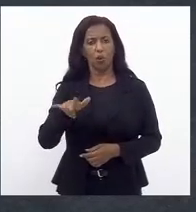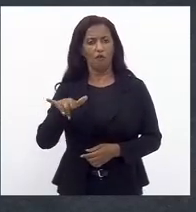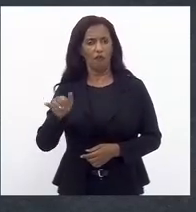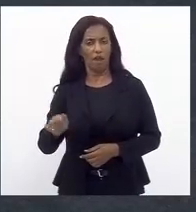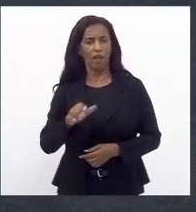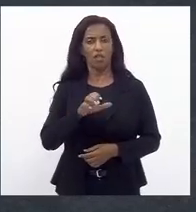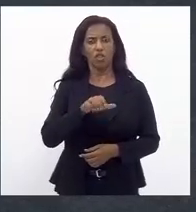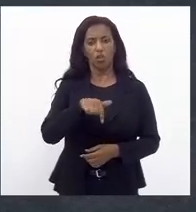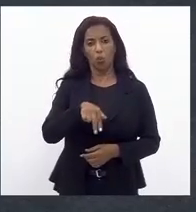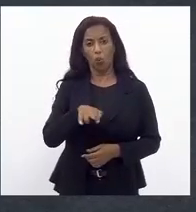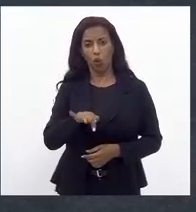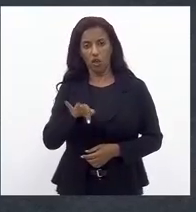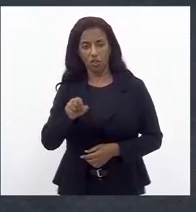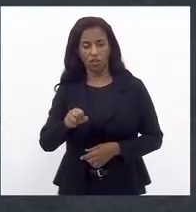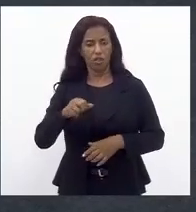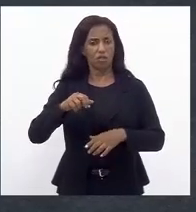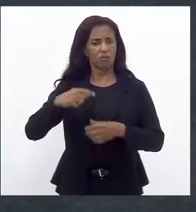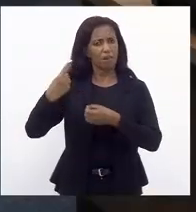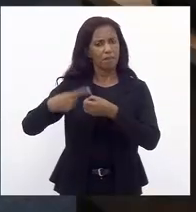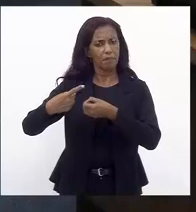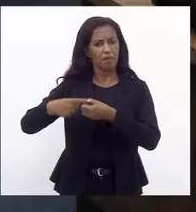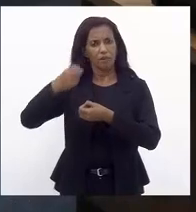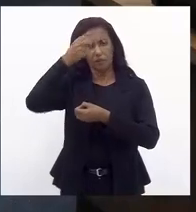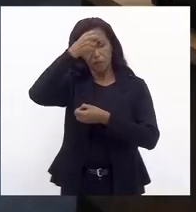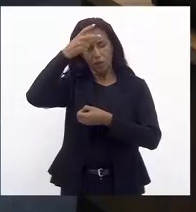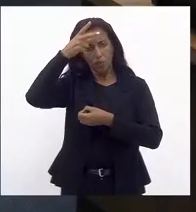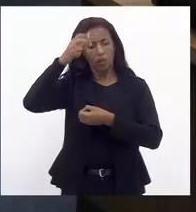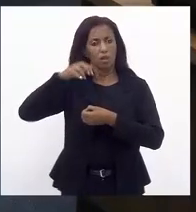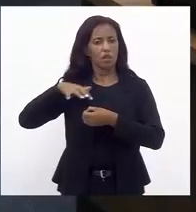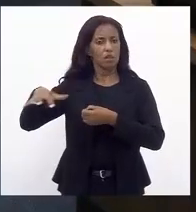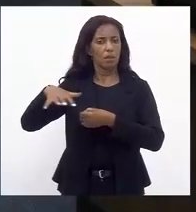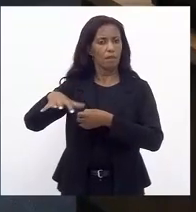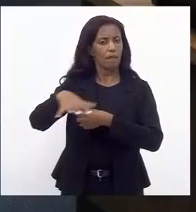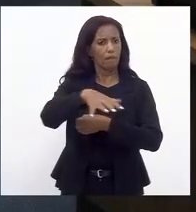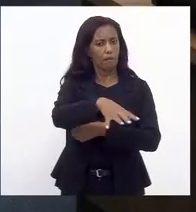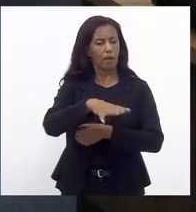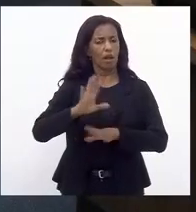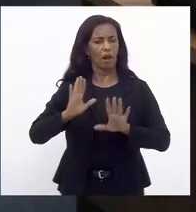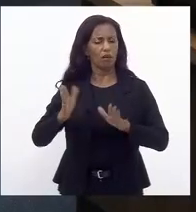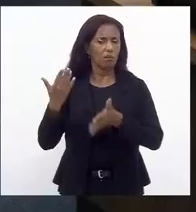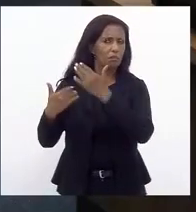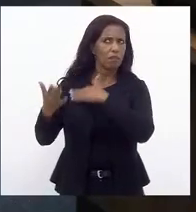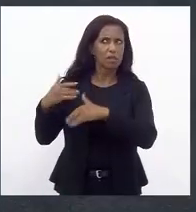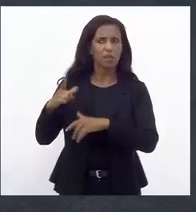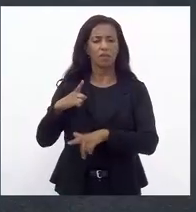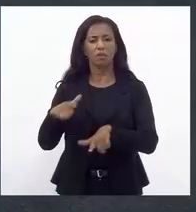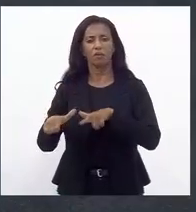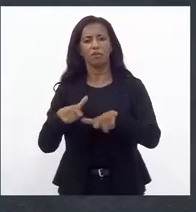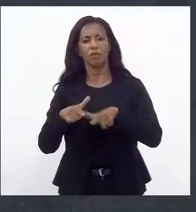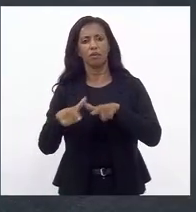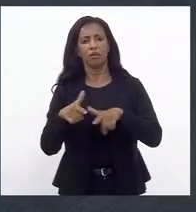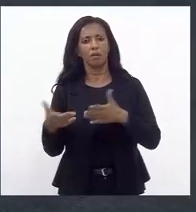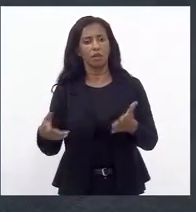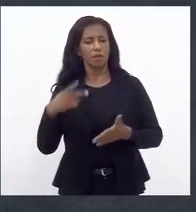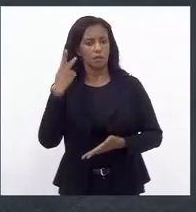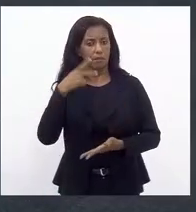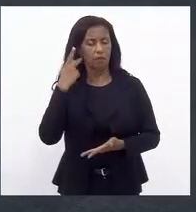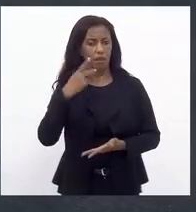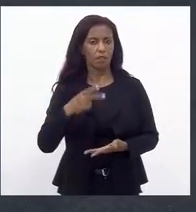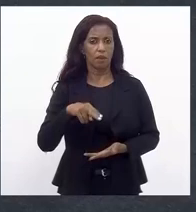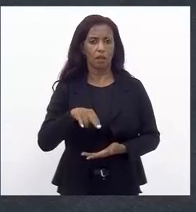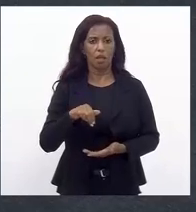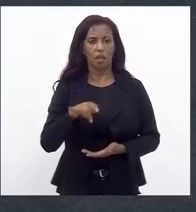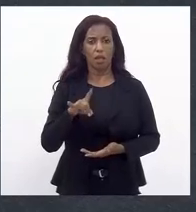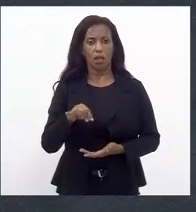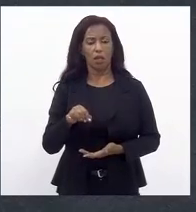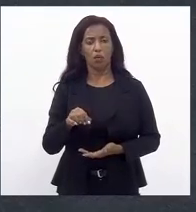Quatis diversos municípios que se emanciparam aquela época teve o dedo e o trabalho desse parlamentar